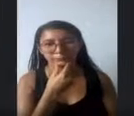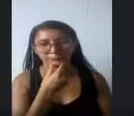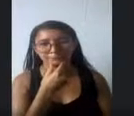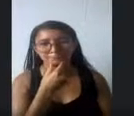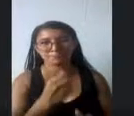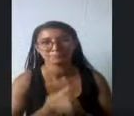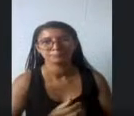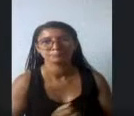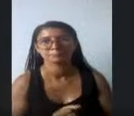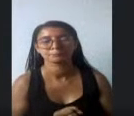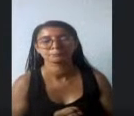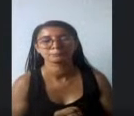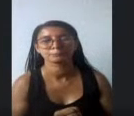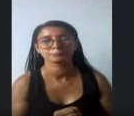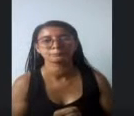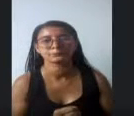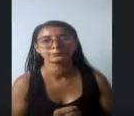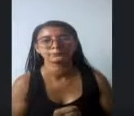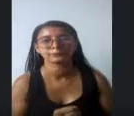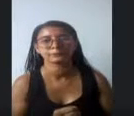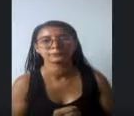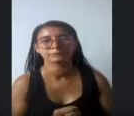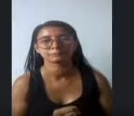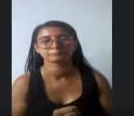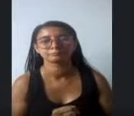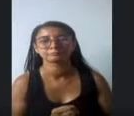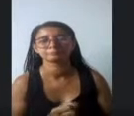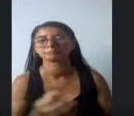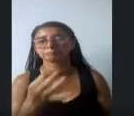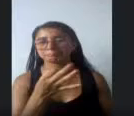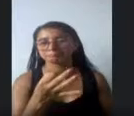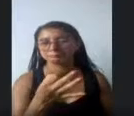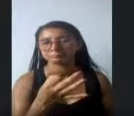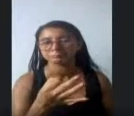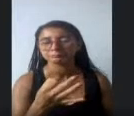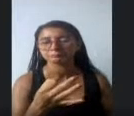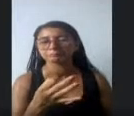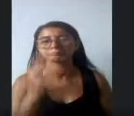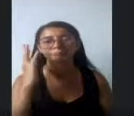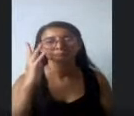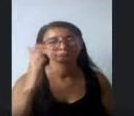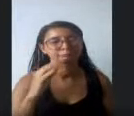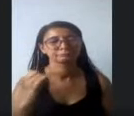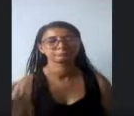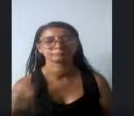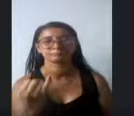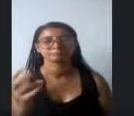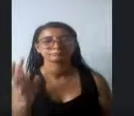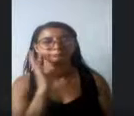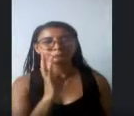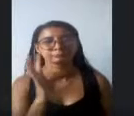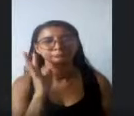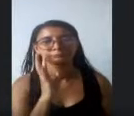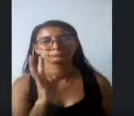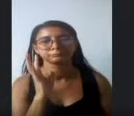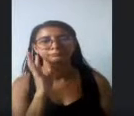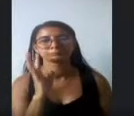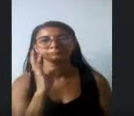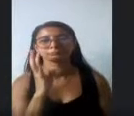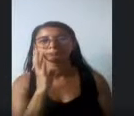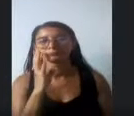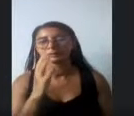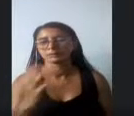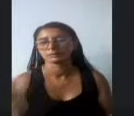que sua fala traz, né, uma reflexão muito legal para a gente, sobretudo por conta até da motivação desse